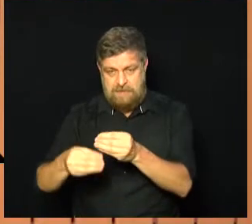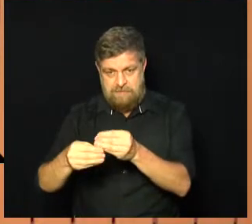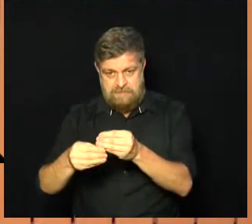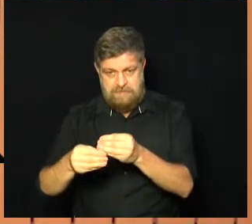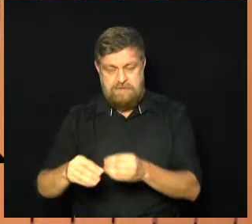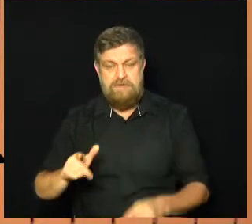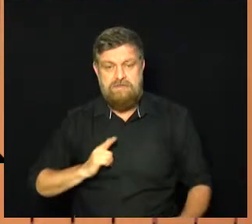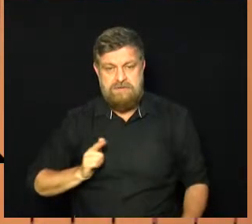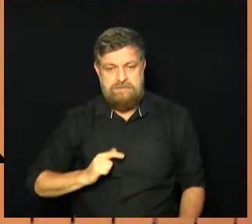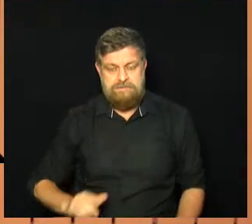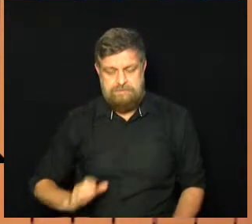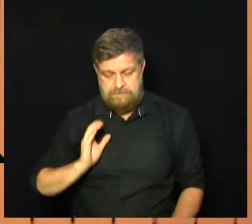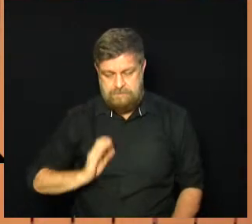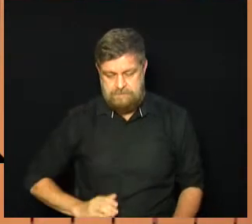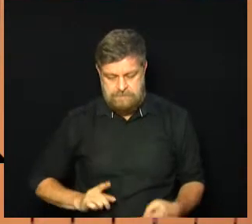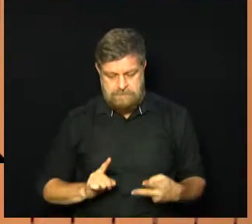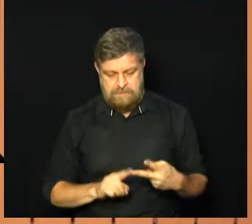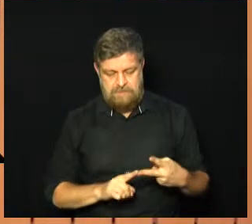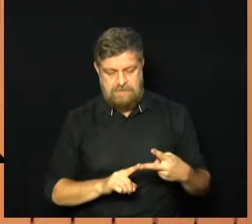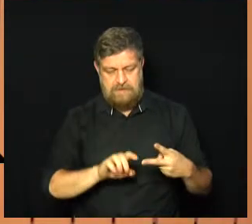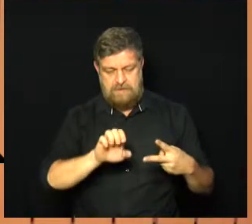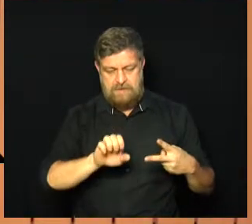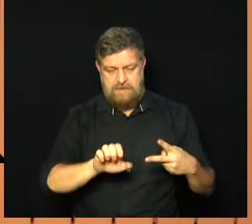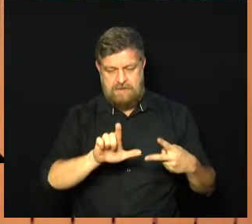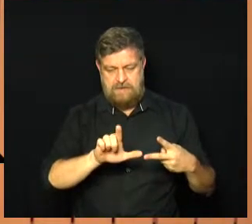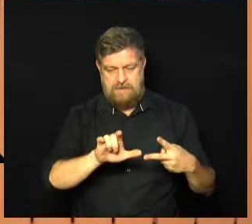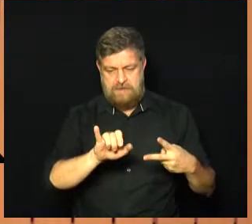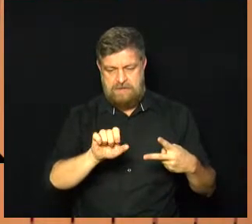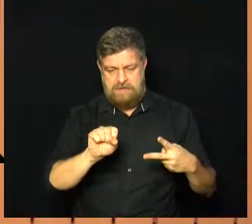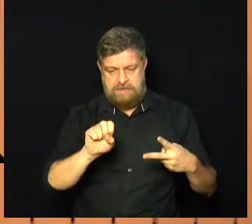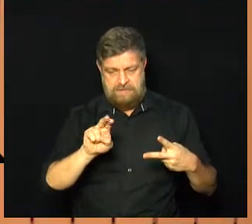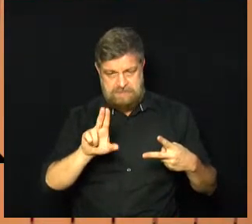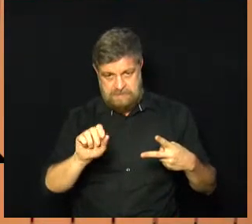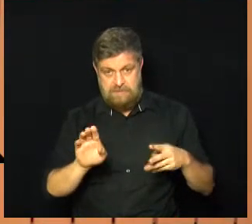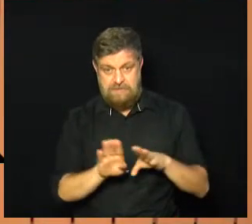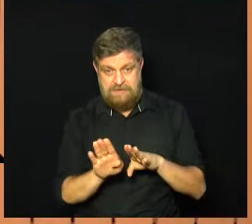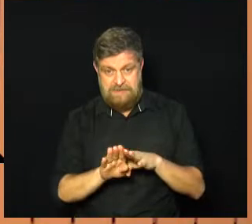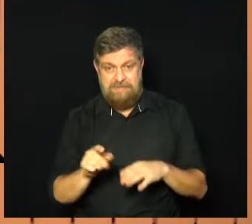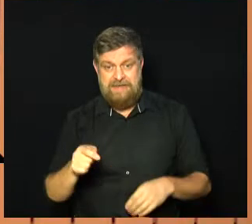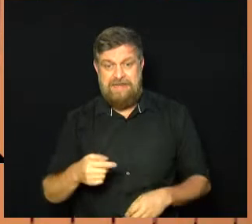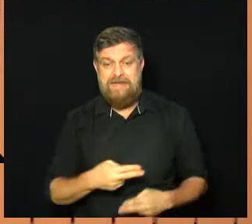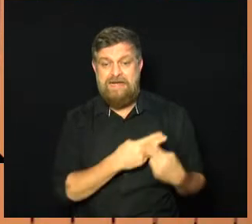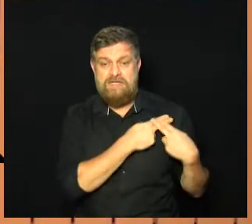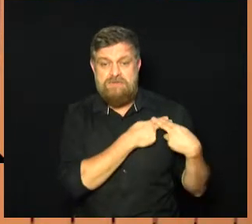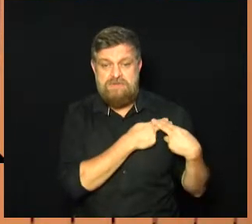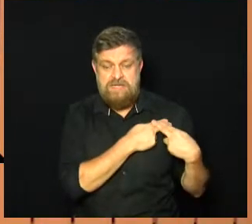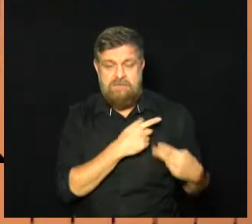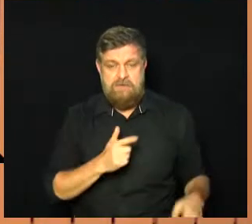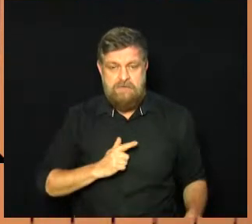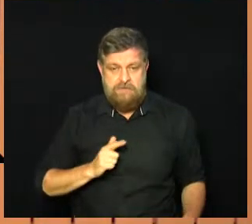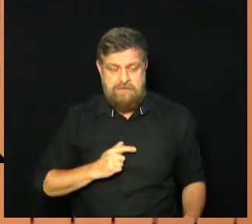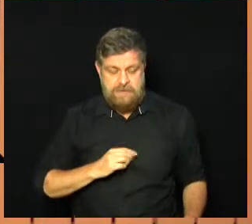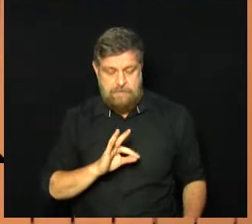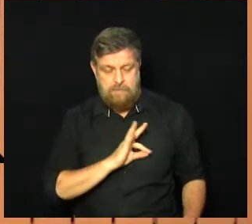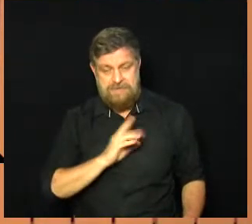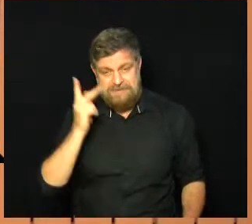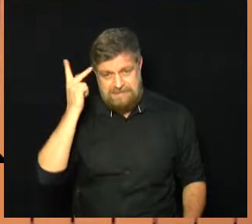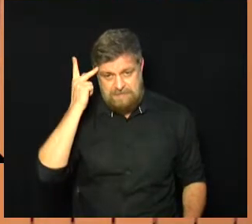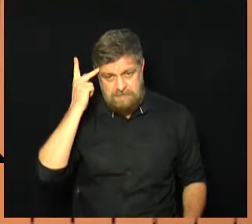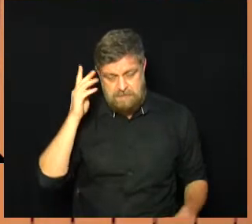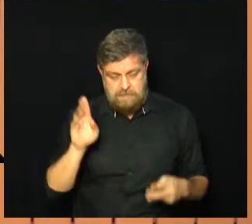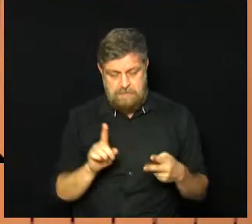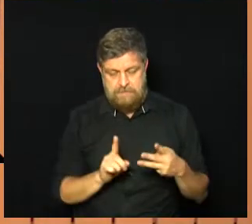Diadema, doutor Eliseu, ouvidor das polícias do Estado de São Paulo, Leandro Prior, coordenador de